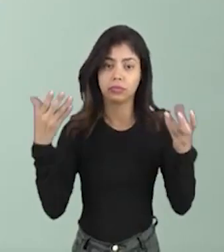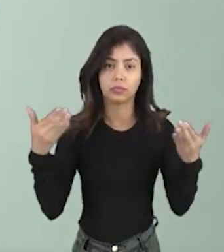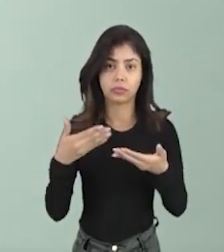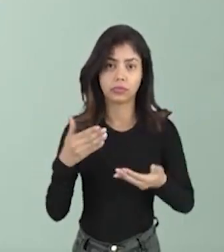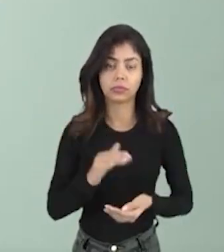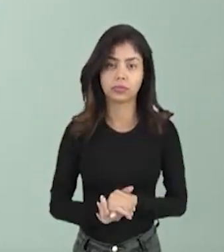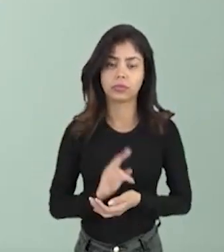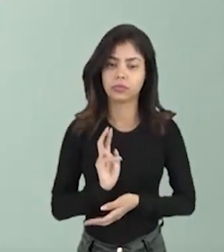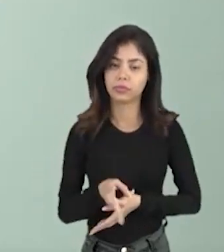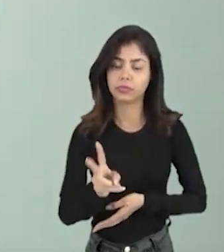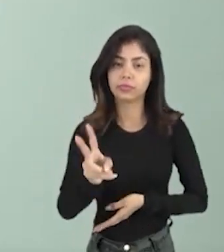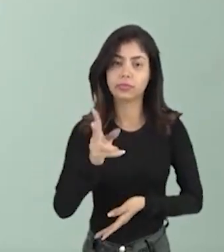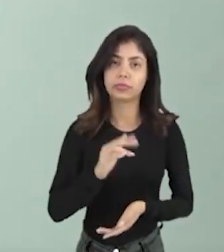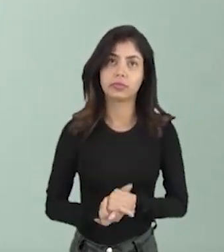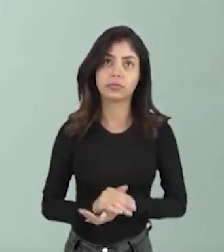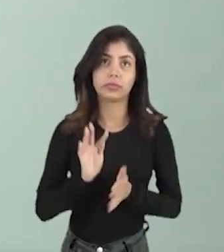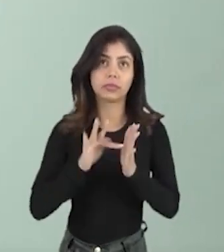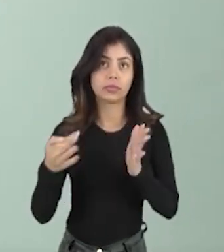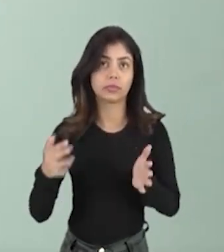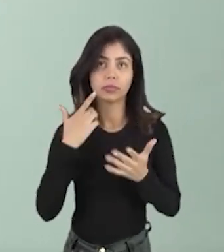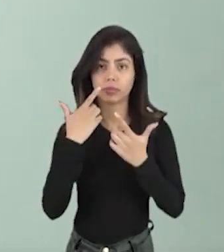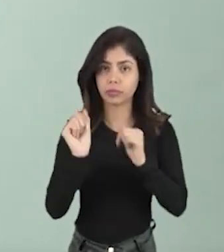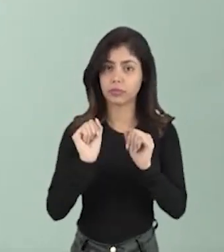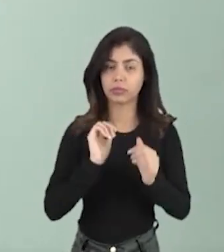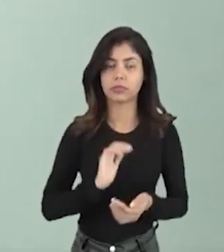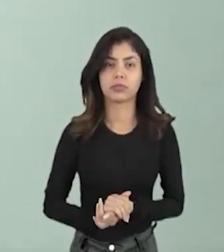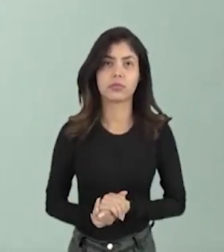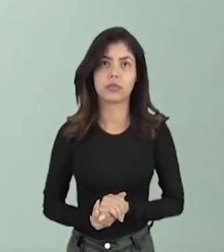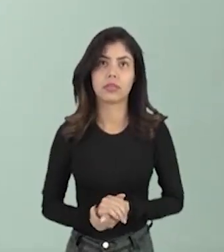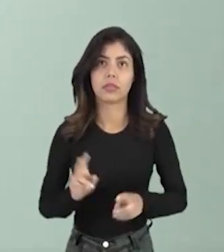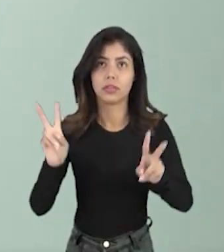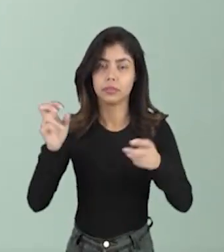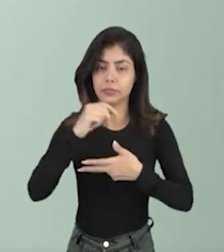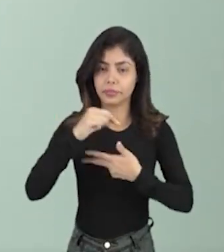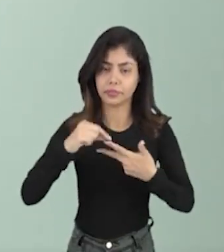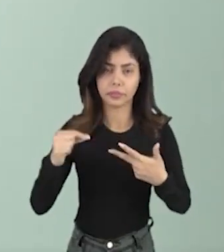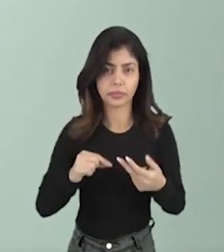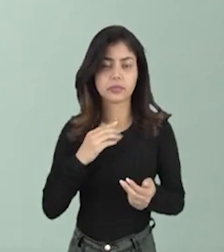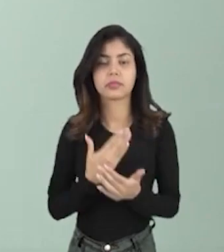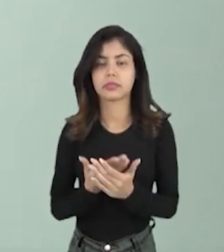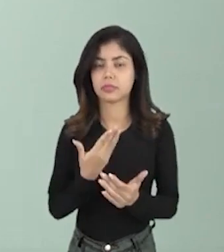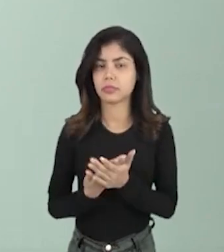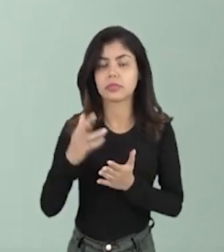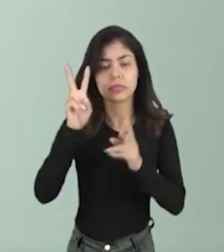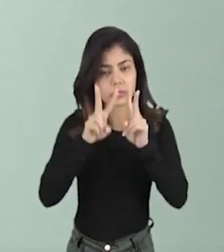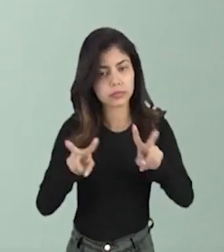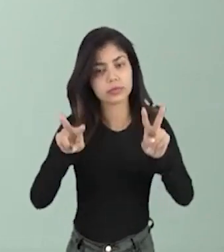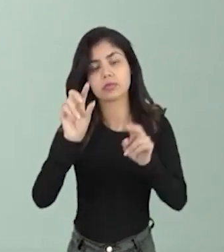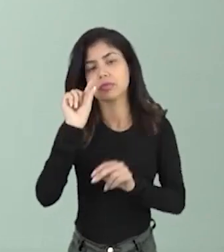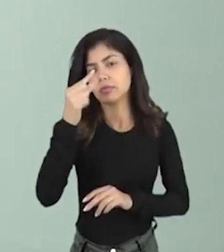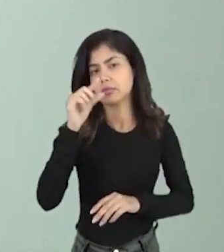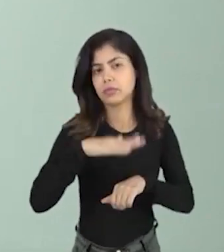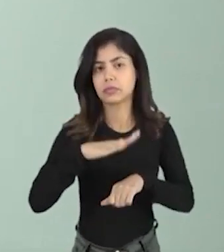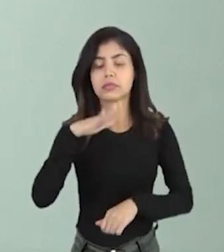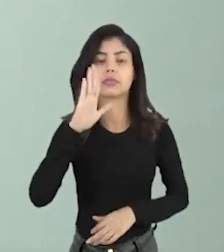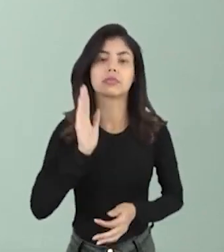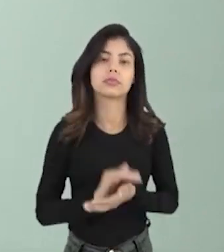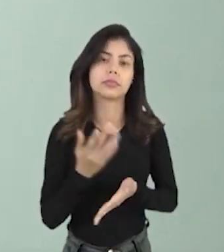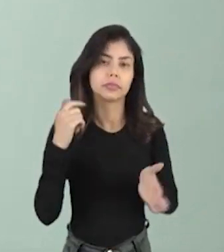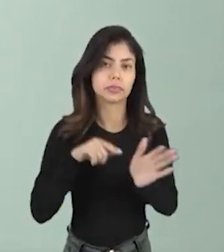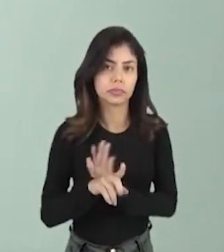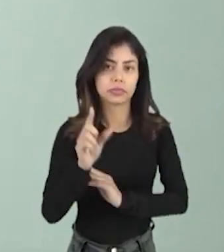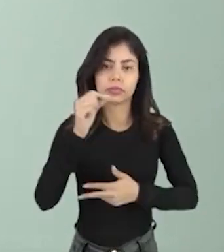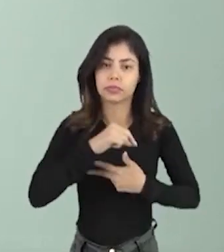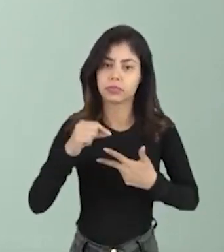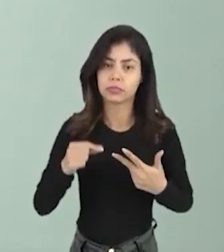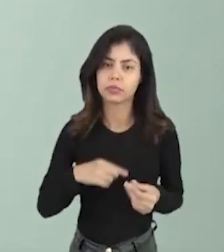assunto hoje, dando continuidade a funções da linguagem sobre o Enem, estudando, visualizando um pouquinho mais sobre as